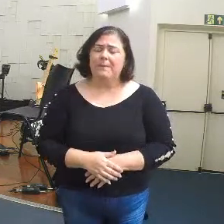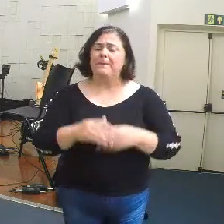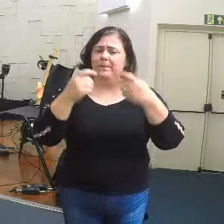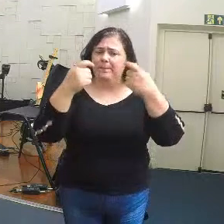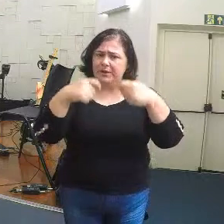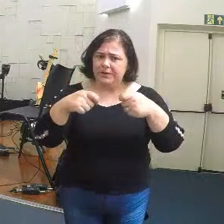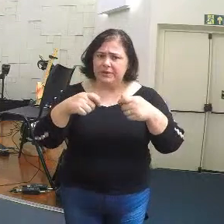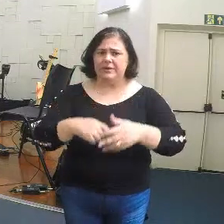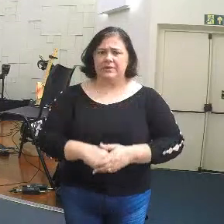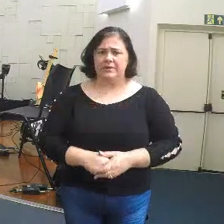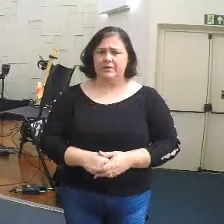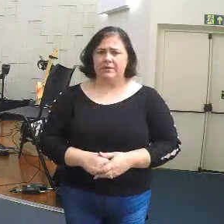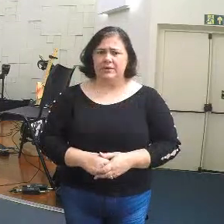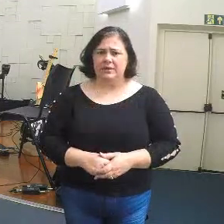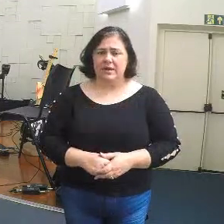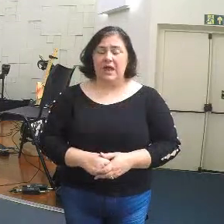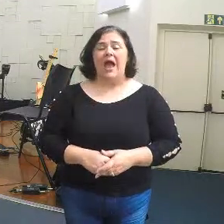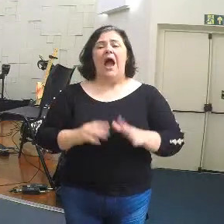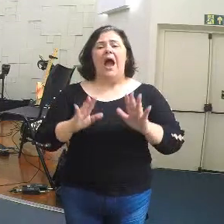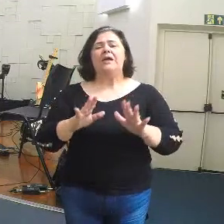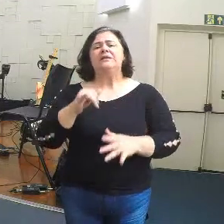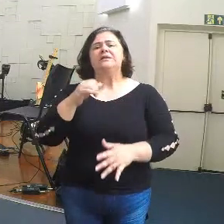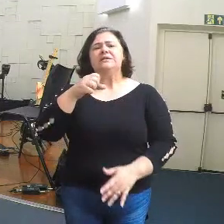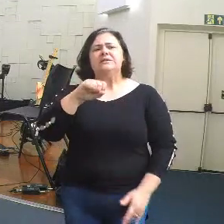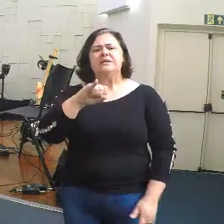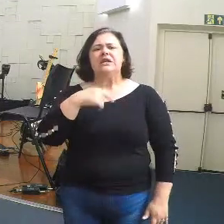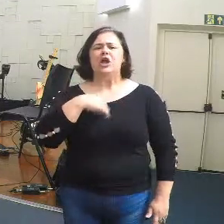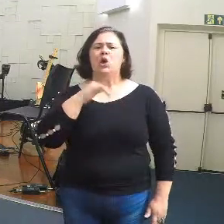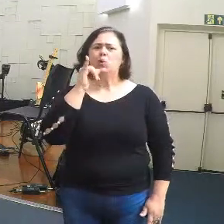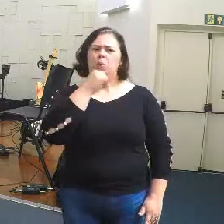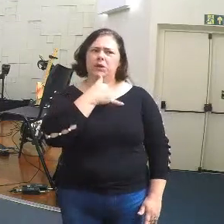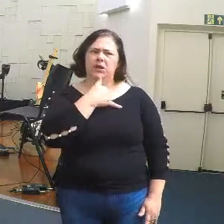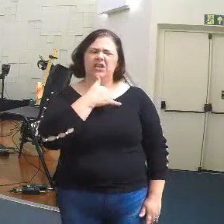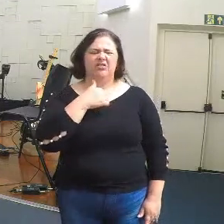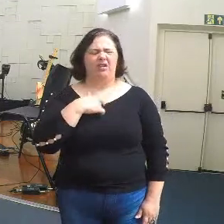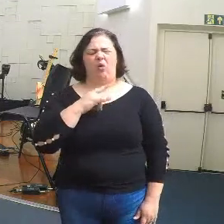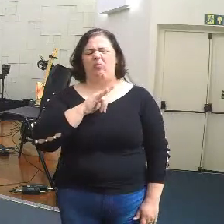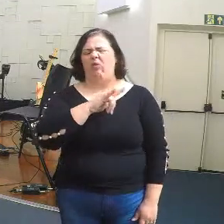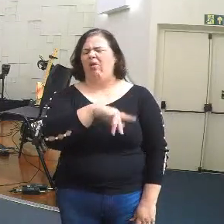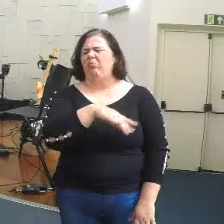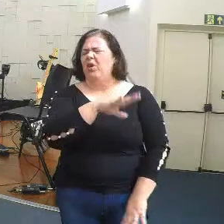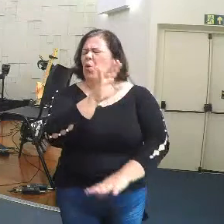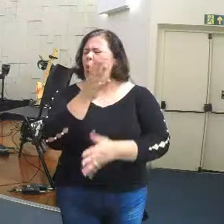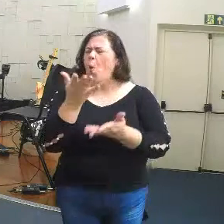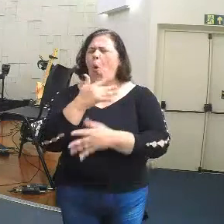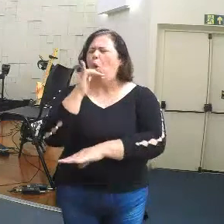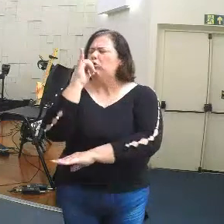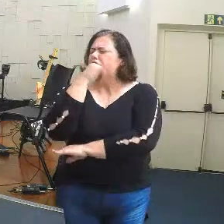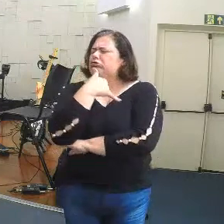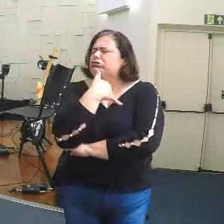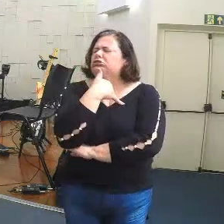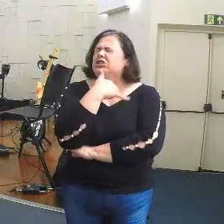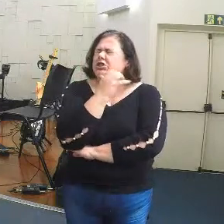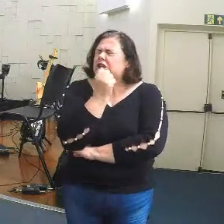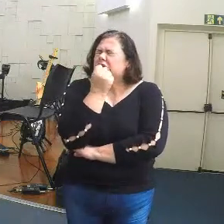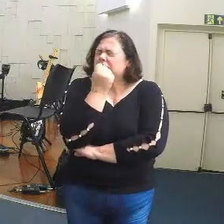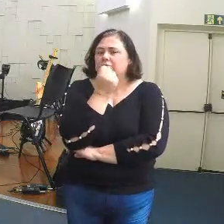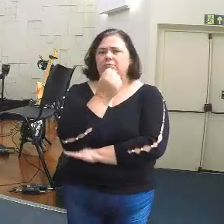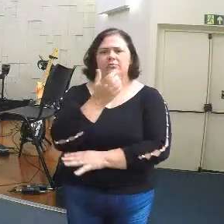uma emoção domine o meu coração para que eu ame. Então, o amor humano sempre será,